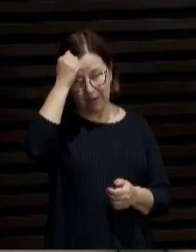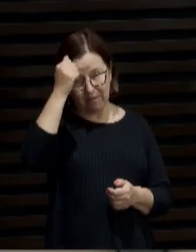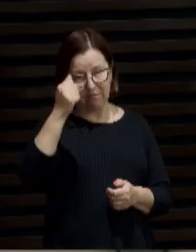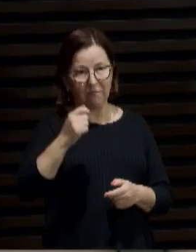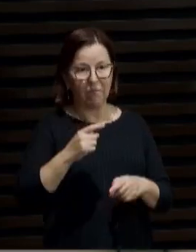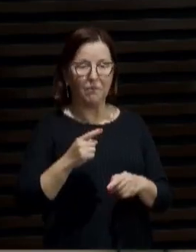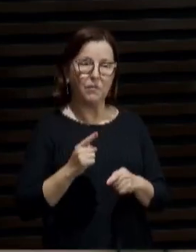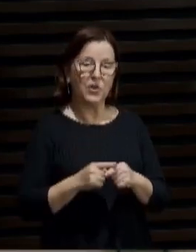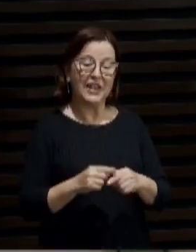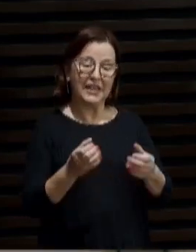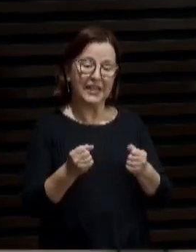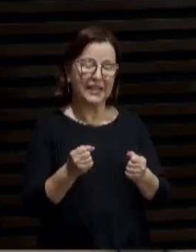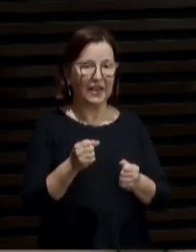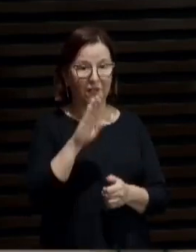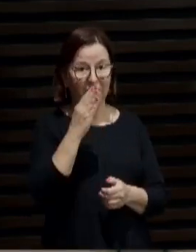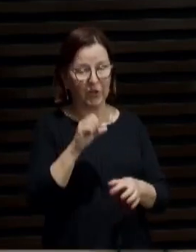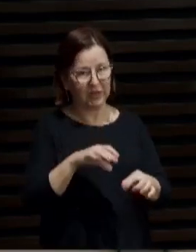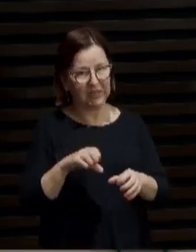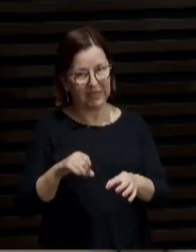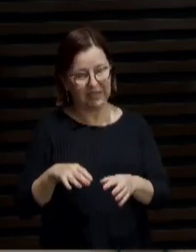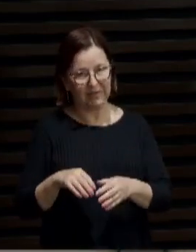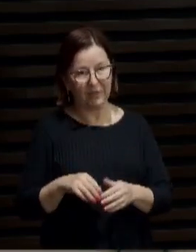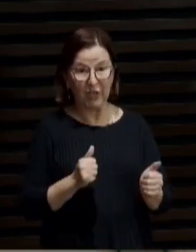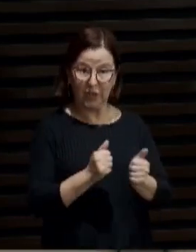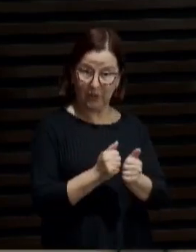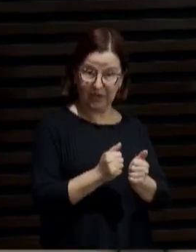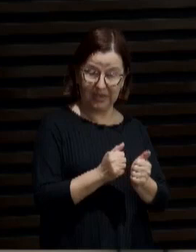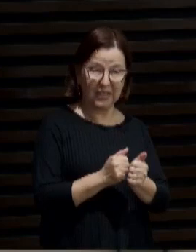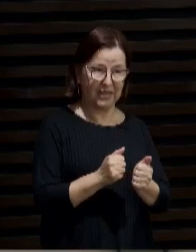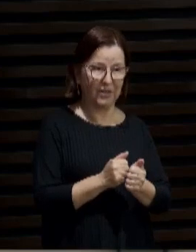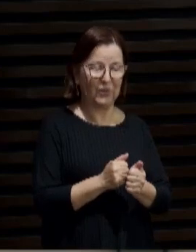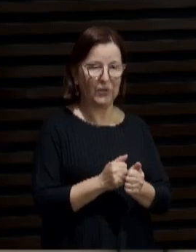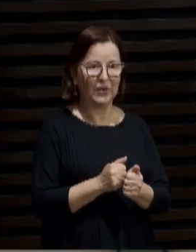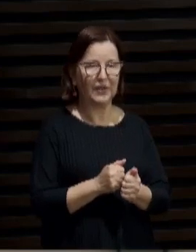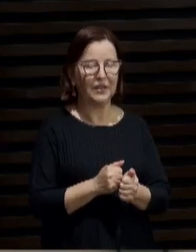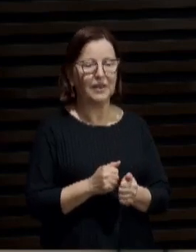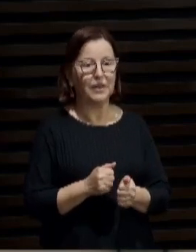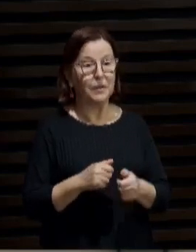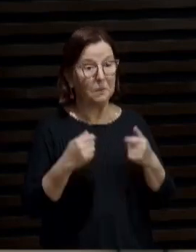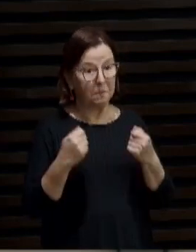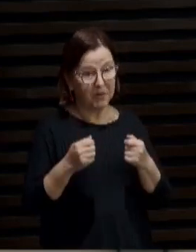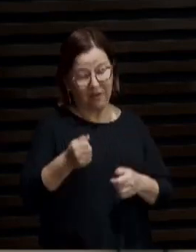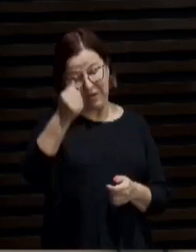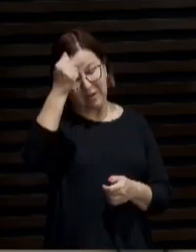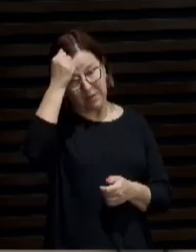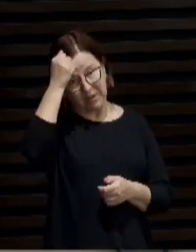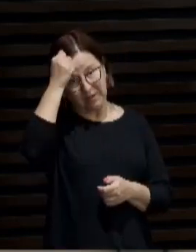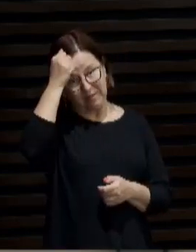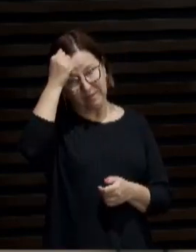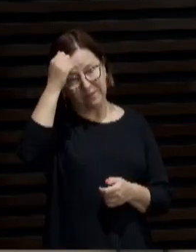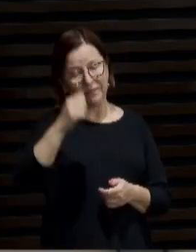Os adeptos das doutrinas de Balaão e dos nicolaítas precisavam arrepender-se também, caso contrário seriam disciplinados.